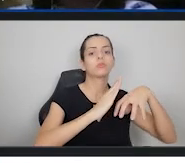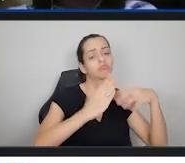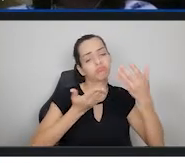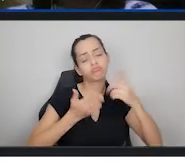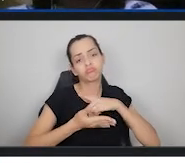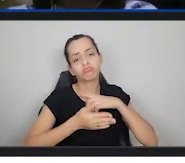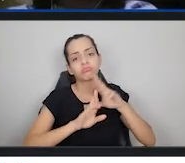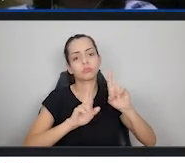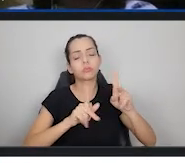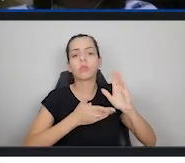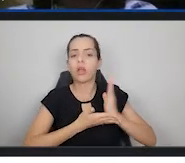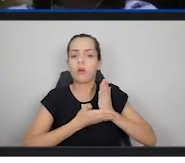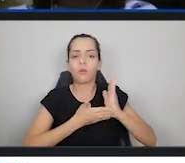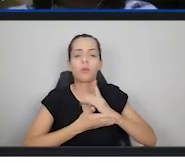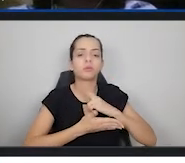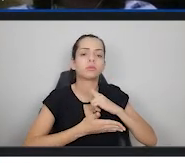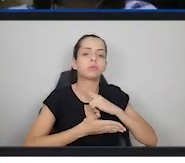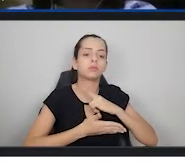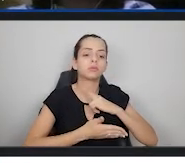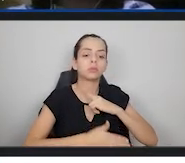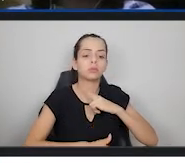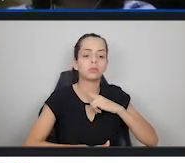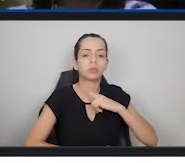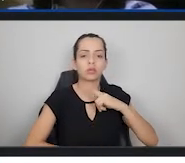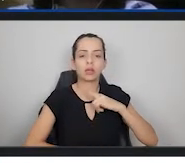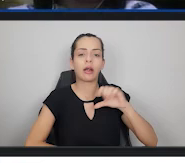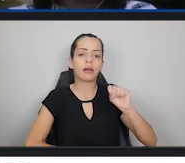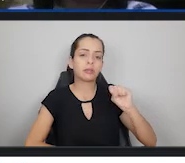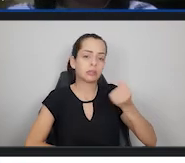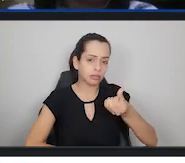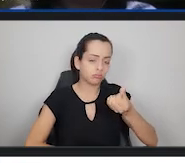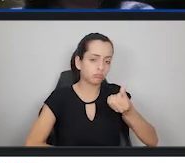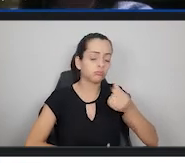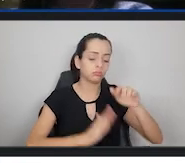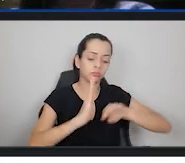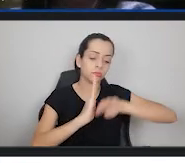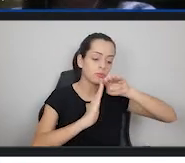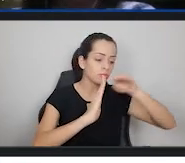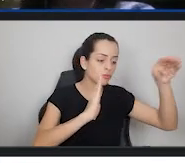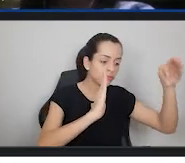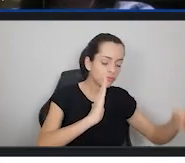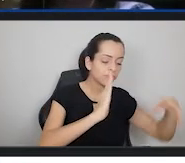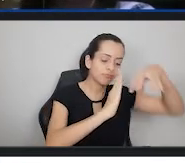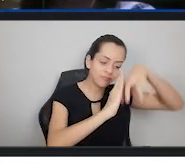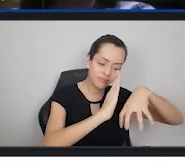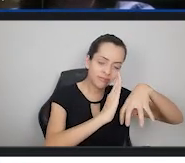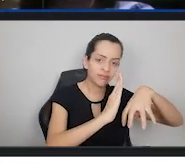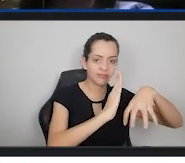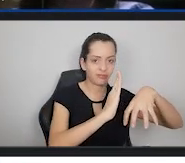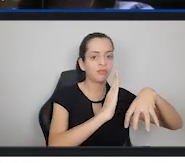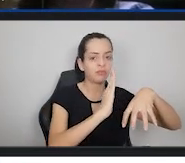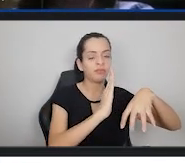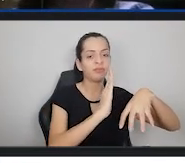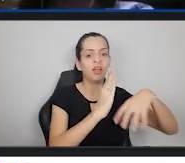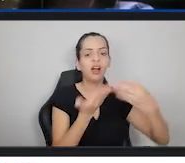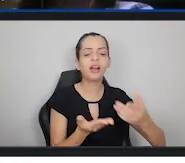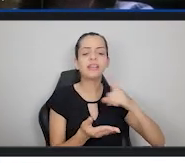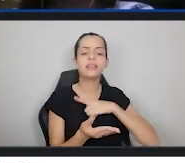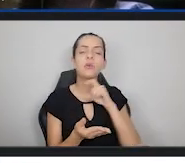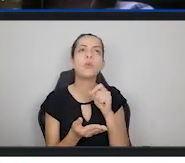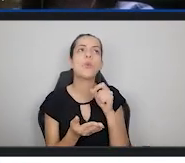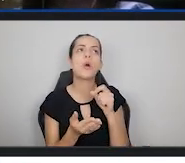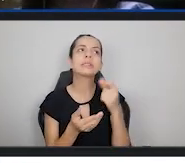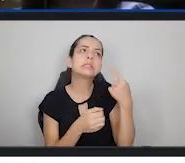ó. Essa aqui é uma subestação em céu aberto. Eu posso ter uma subestação abrigada, que é aquela subestação que tem